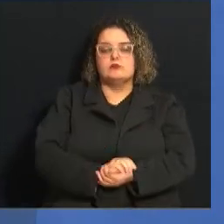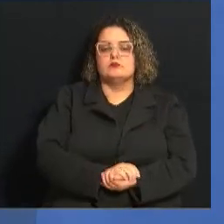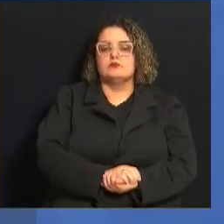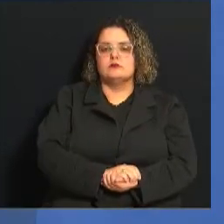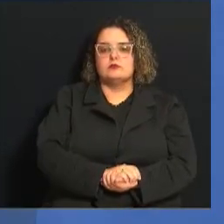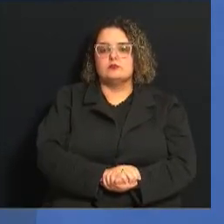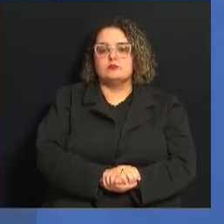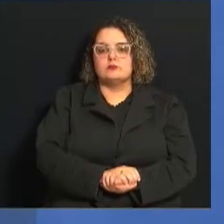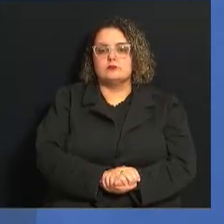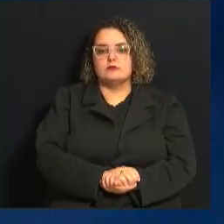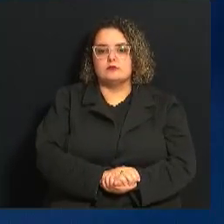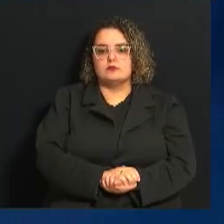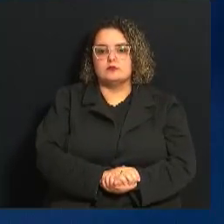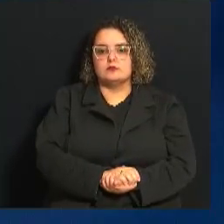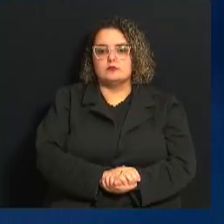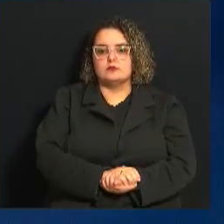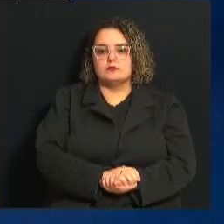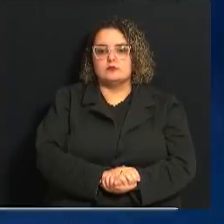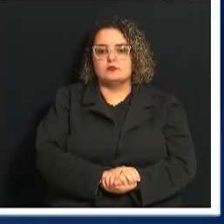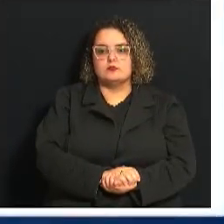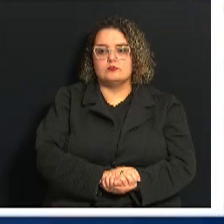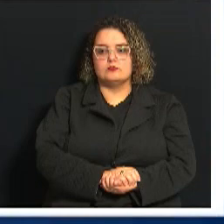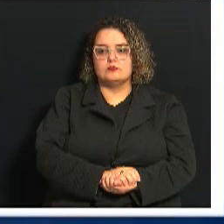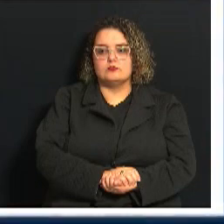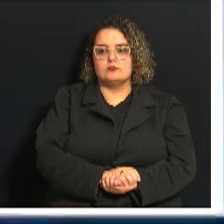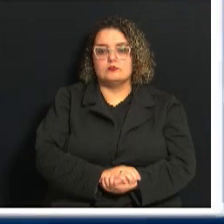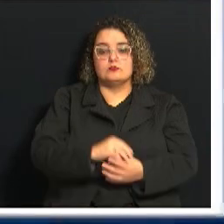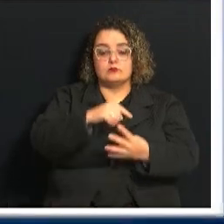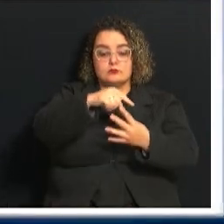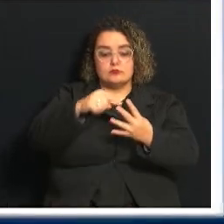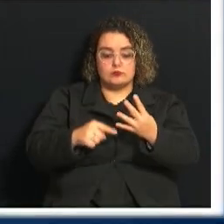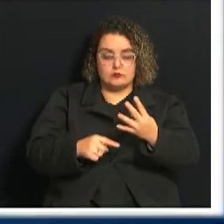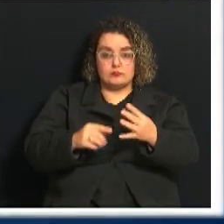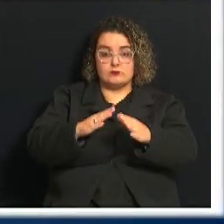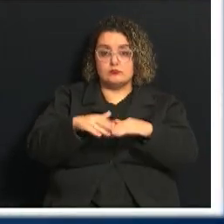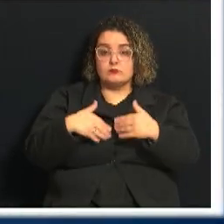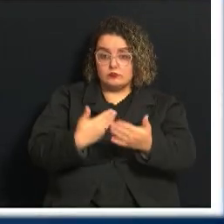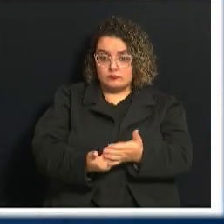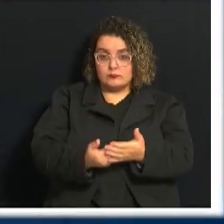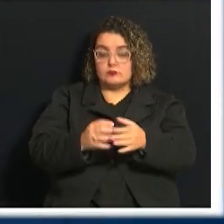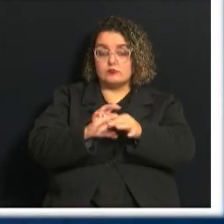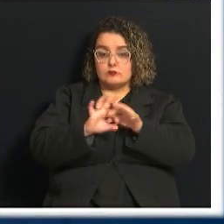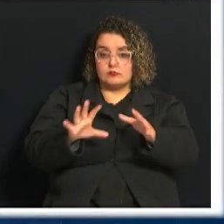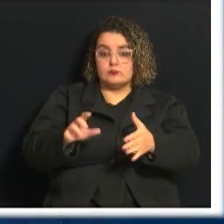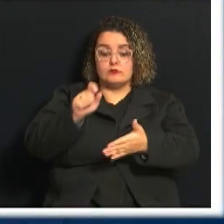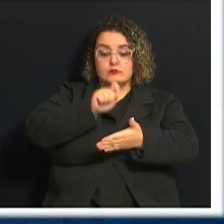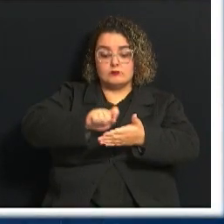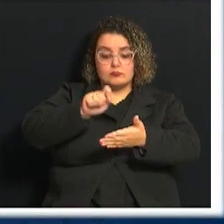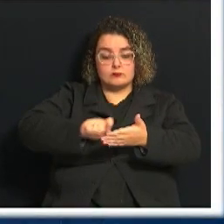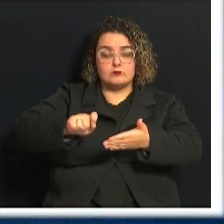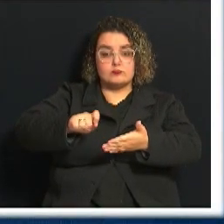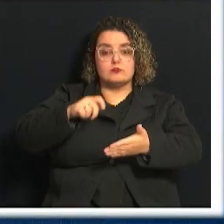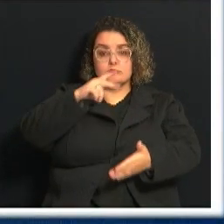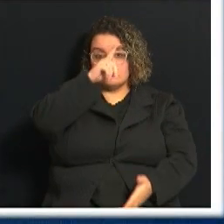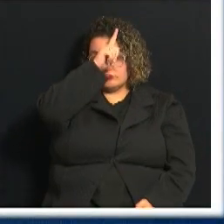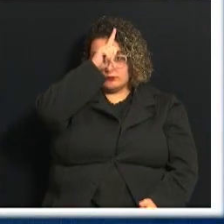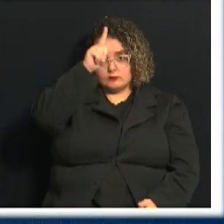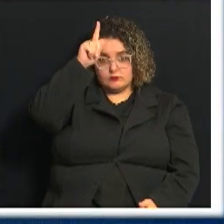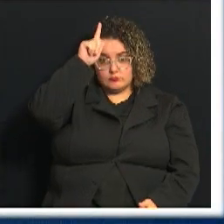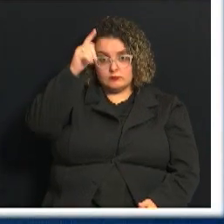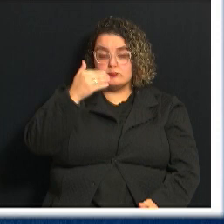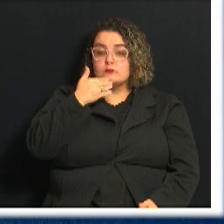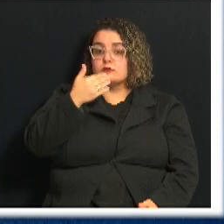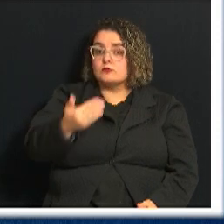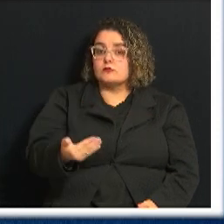E aí já são quatro requerimentos de autoria do vereador Gustavo preta que perdem um